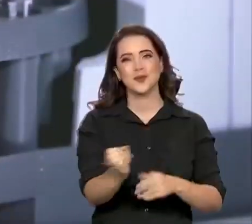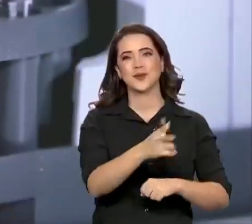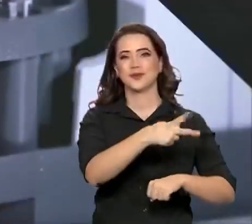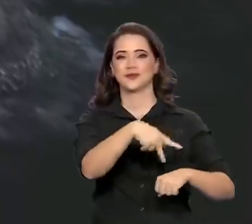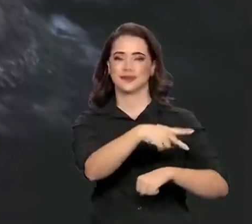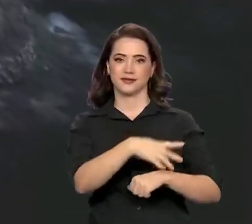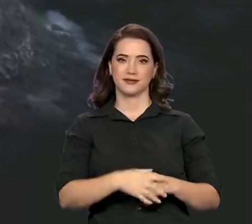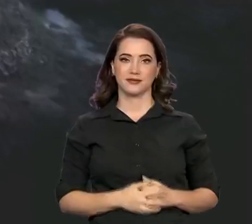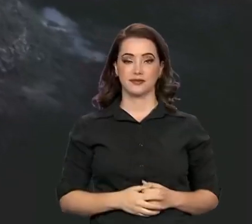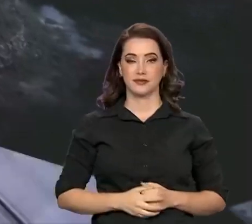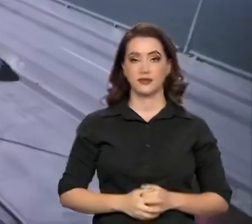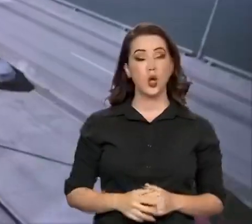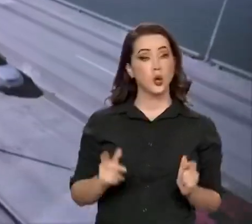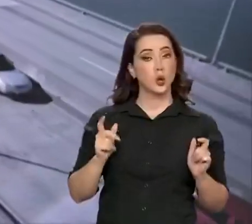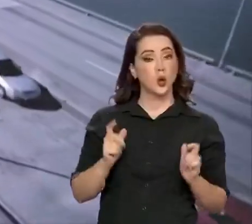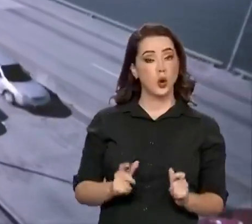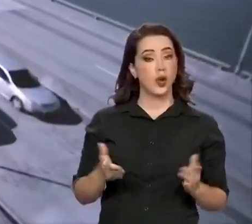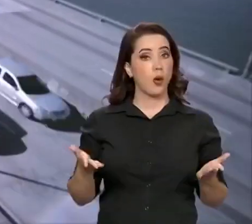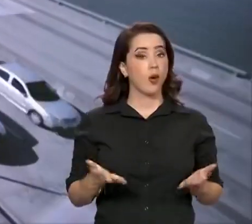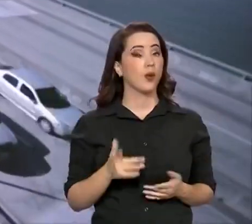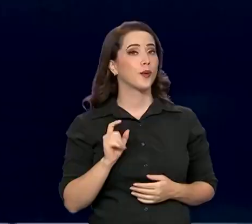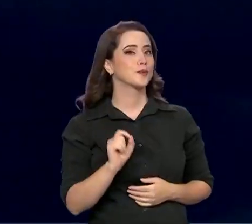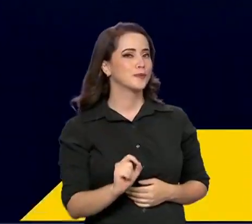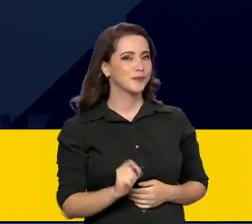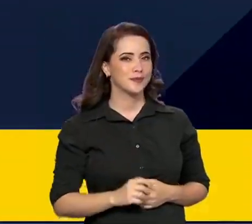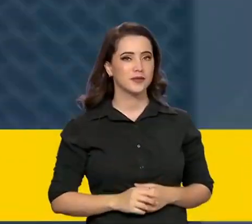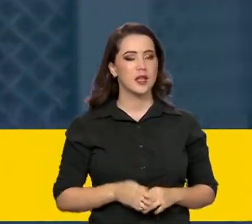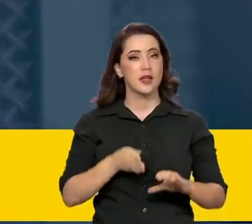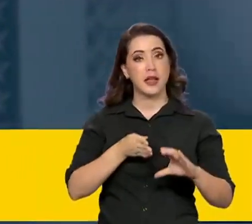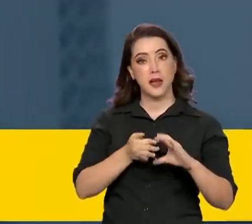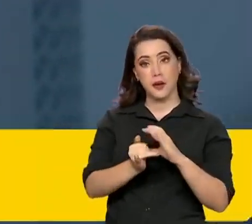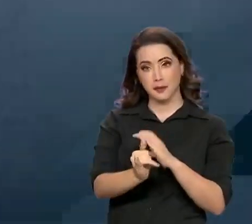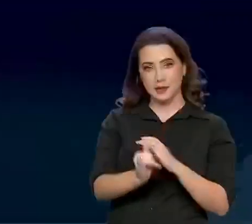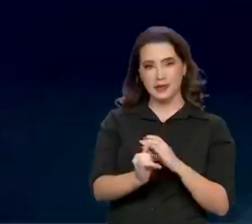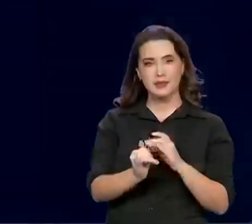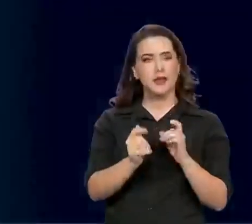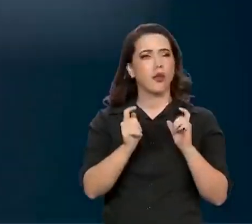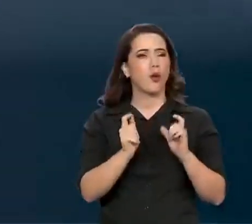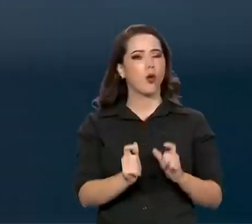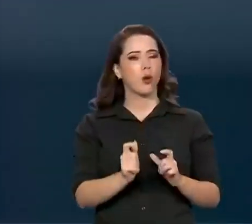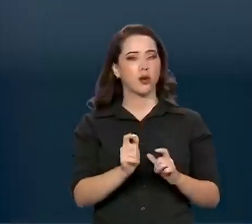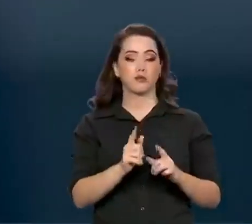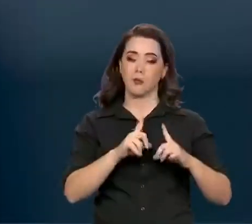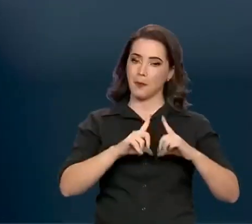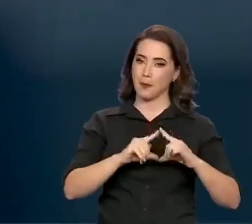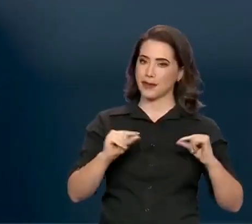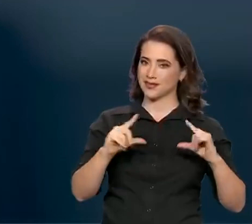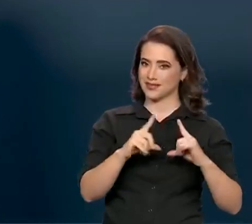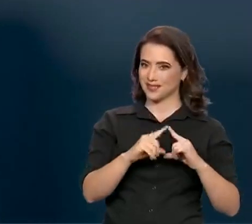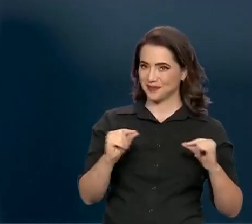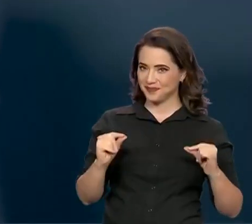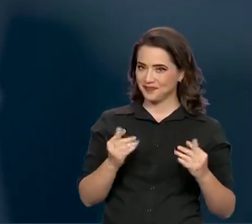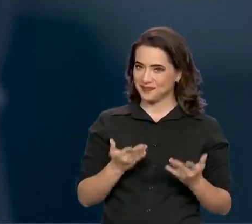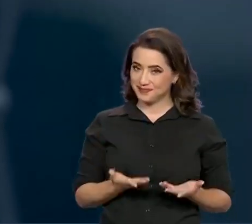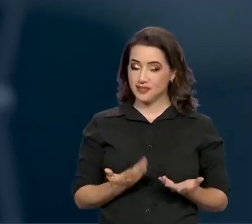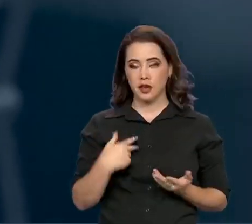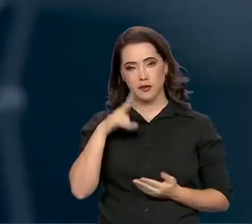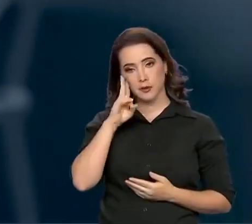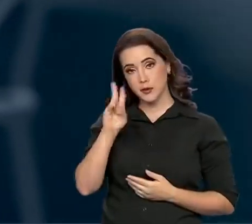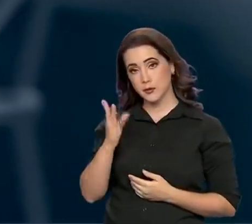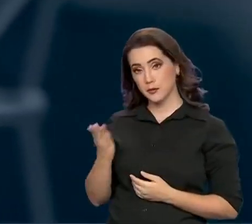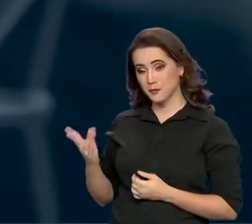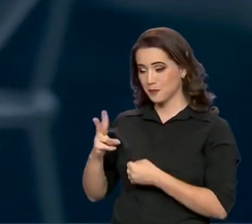país. Direto dos estúdios da Empresa Brasil de Comunicação, em Brasília, vem aí